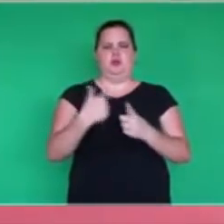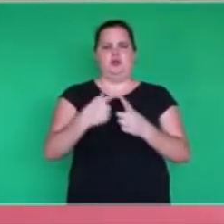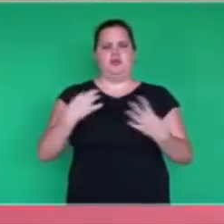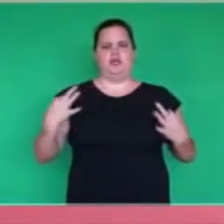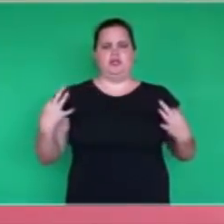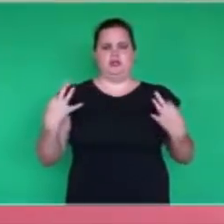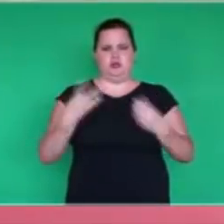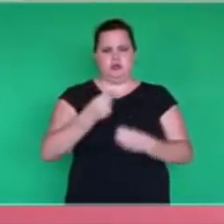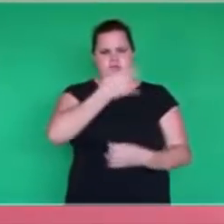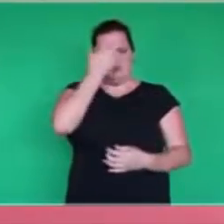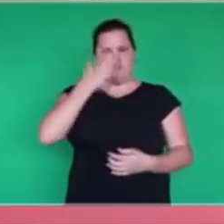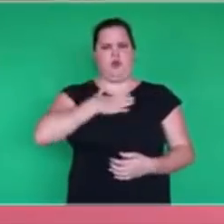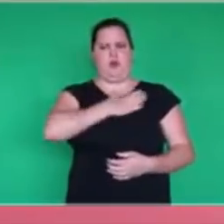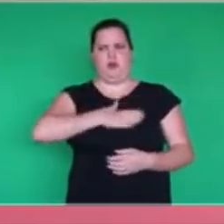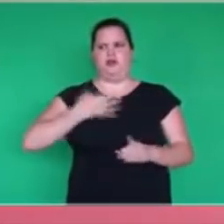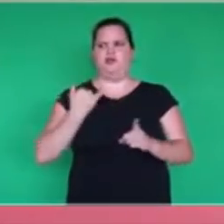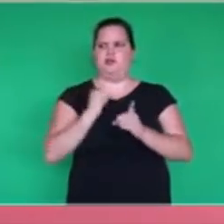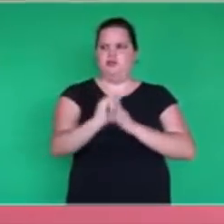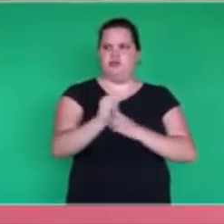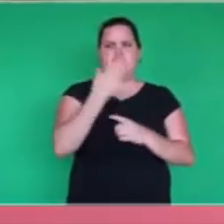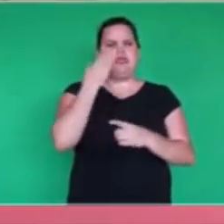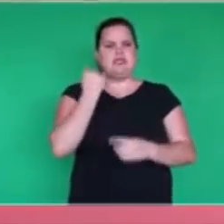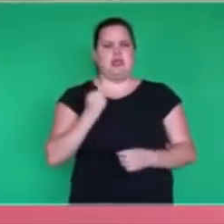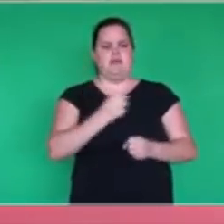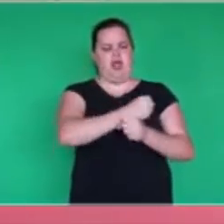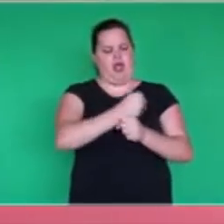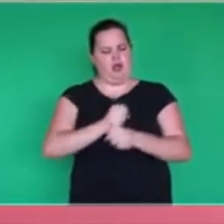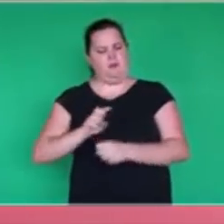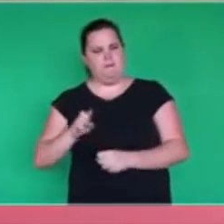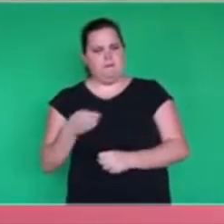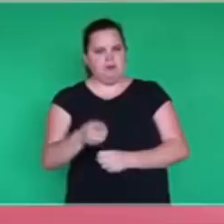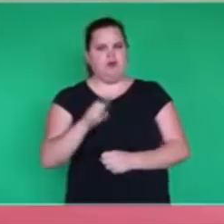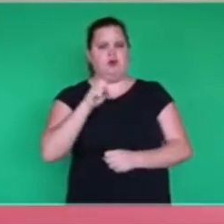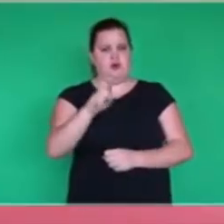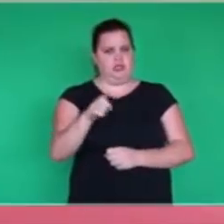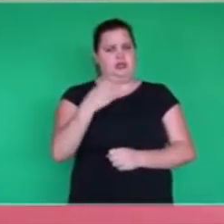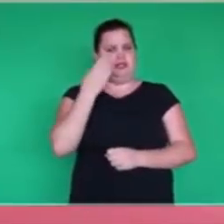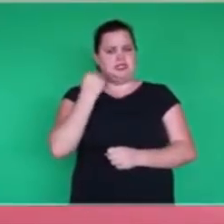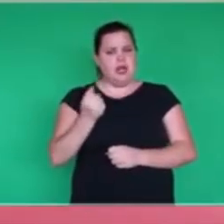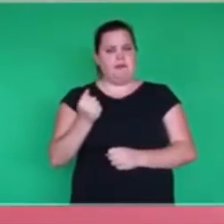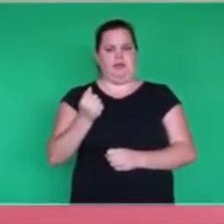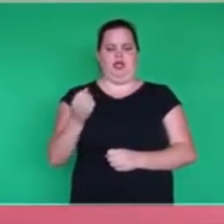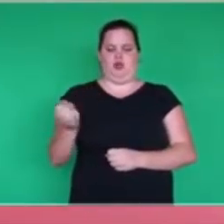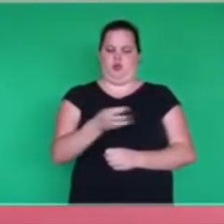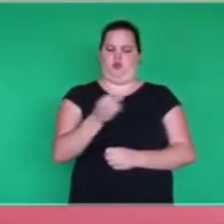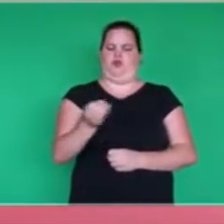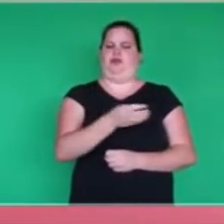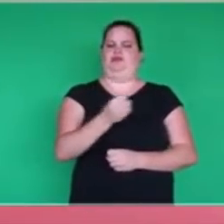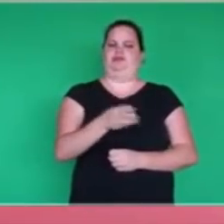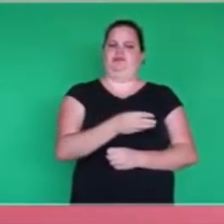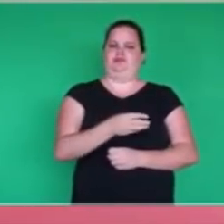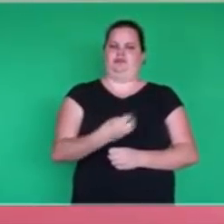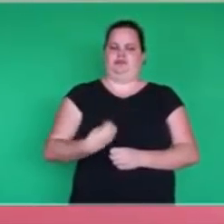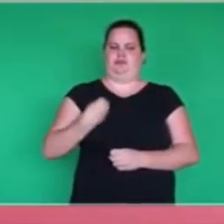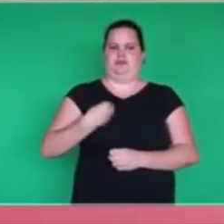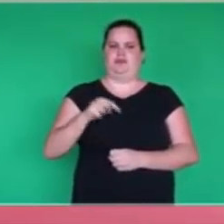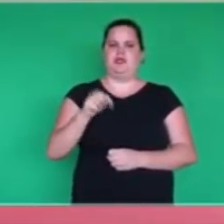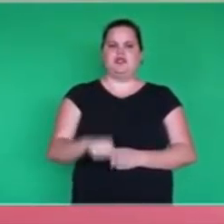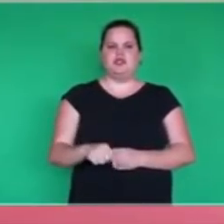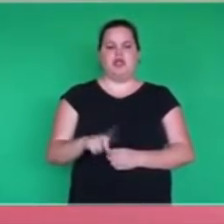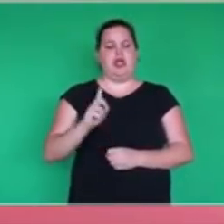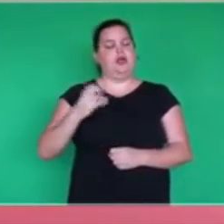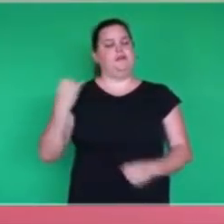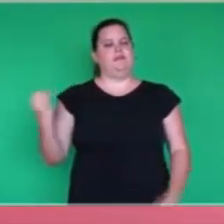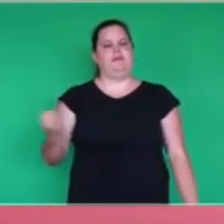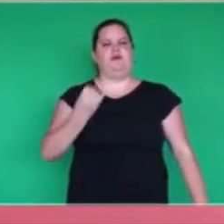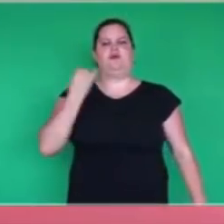todo mundo gosta de saber de milênio, todo mundo quer saber de uma pessoa de novidade. Hoje você vai saber de uma grande novidade, os que estão aqui. E é muito